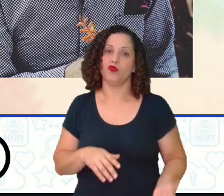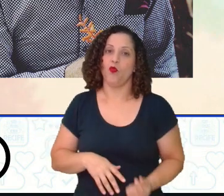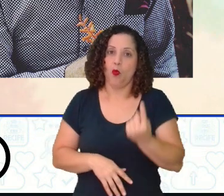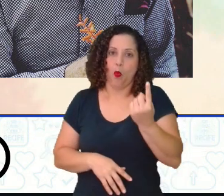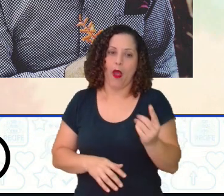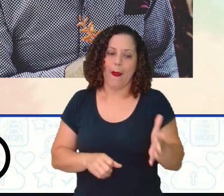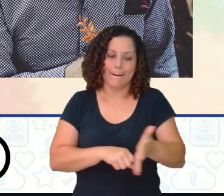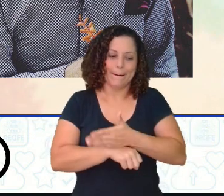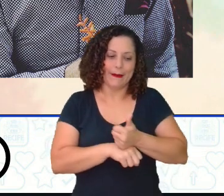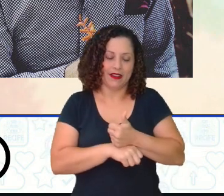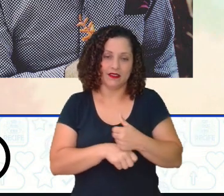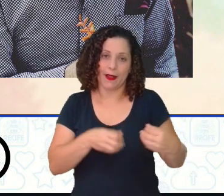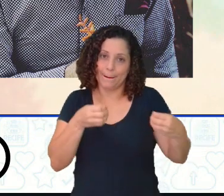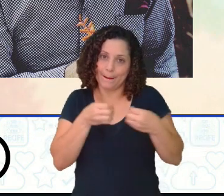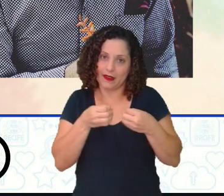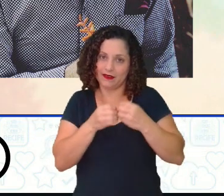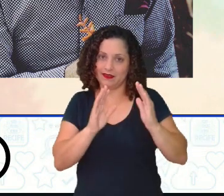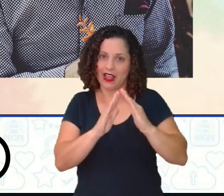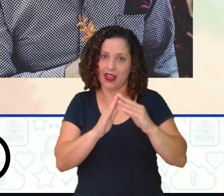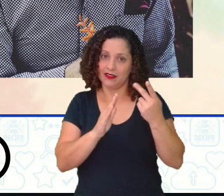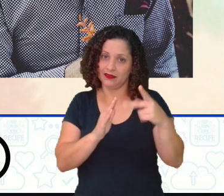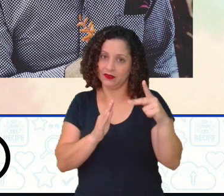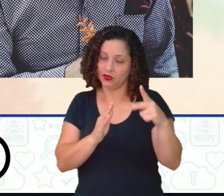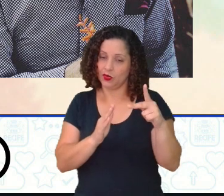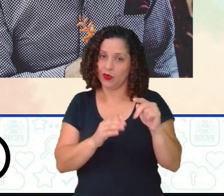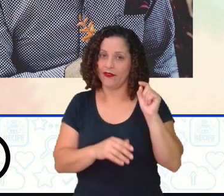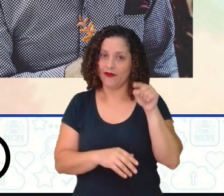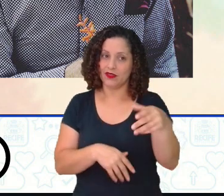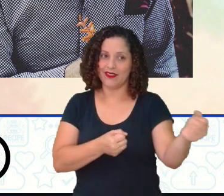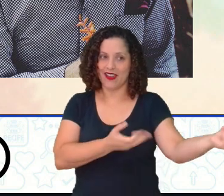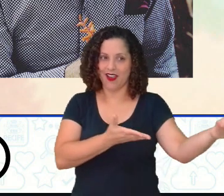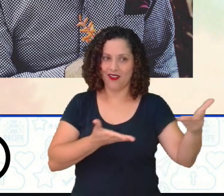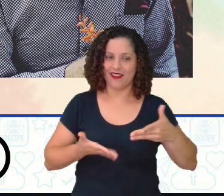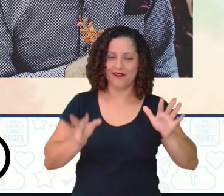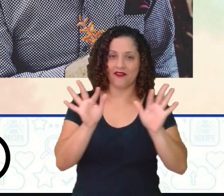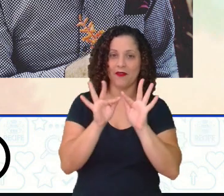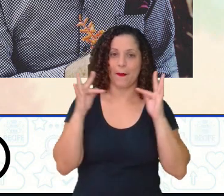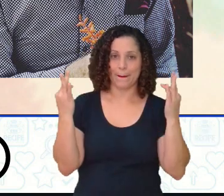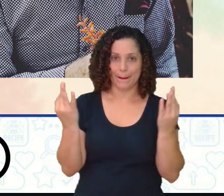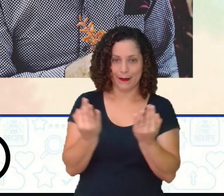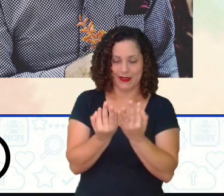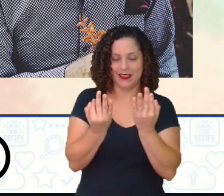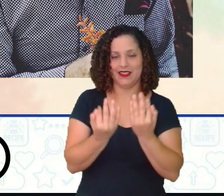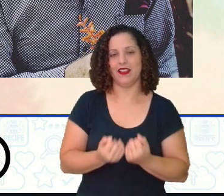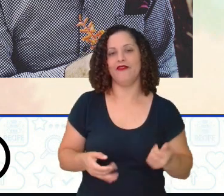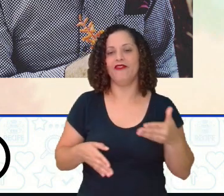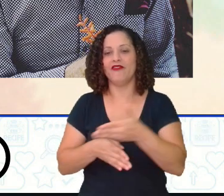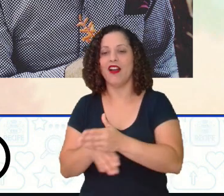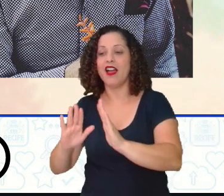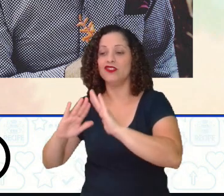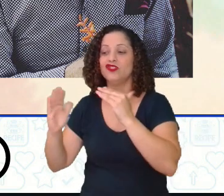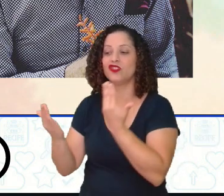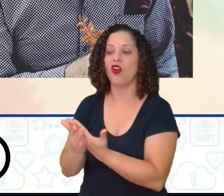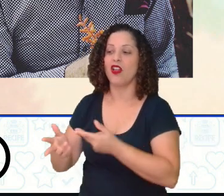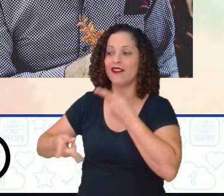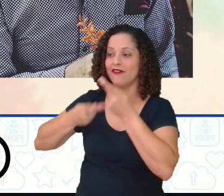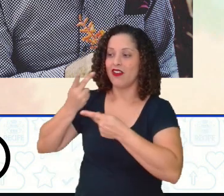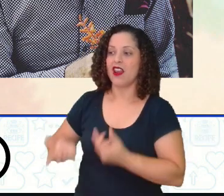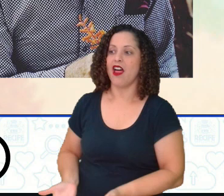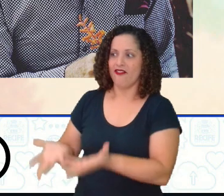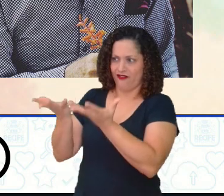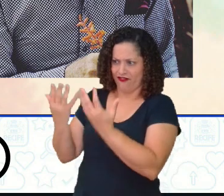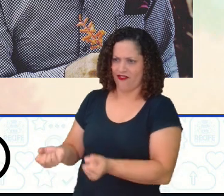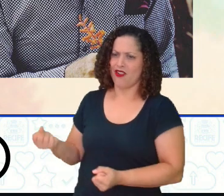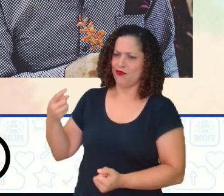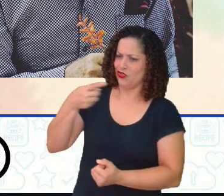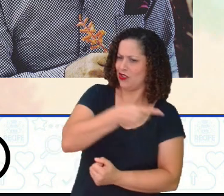vamos falar fica próximo da sua casa e você vai convidar a família ou vai lá na escola dizer, olha, vamos fazer